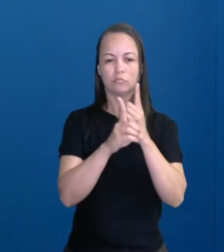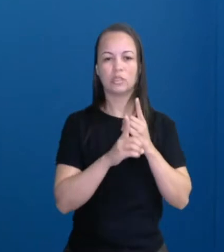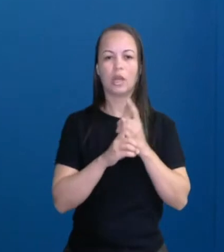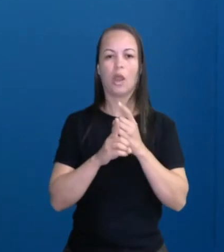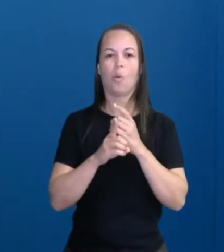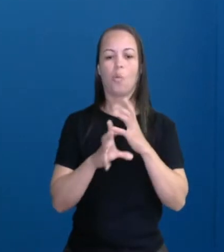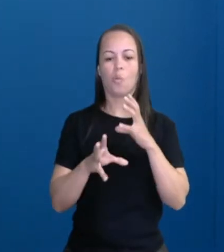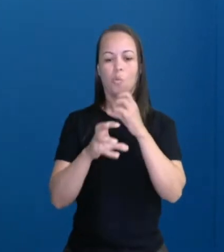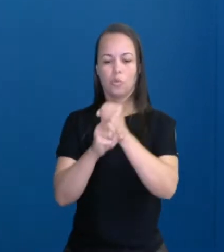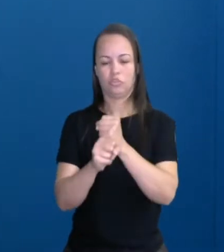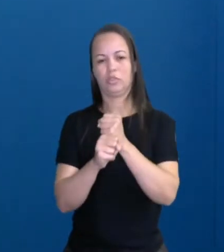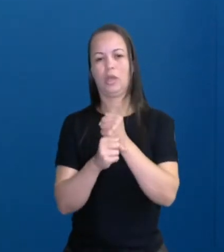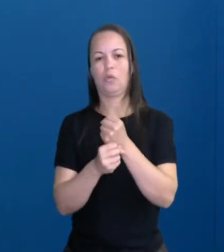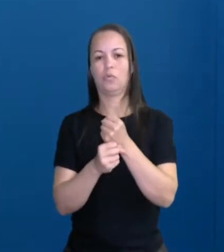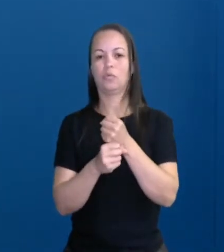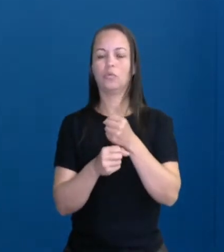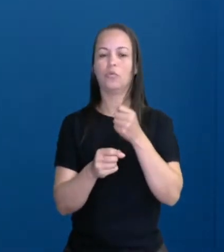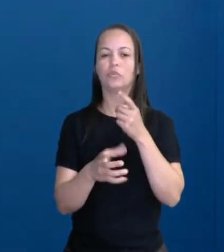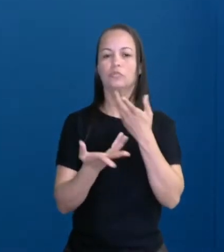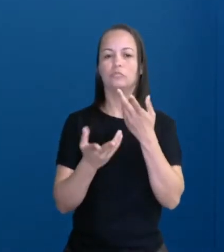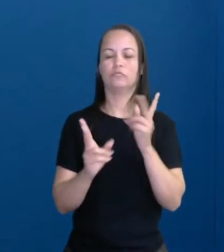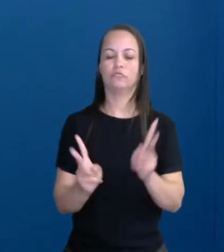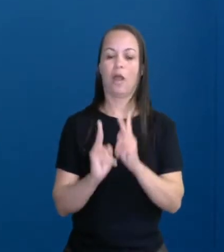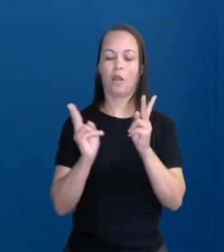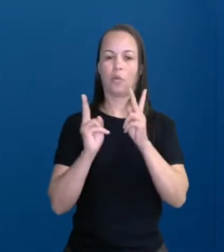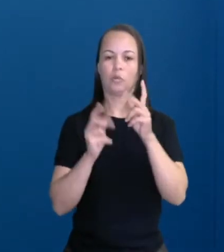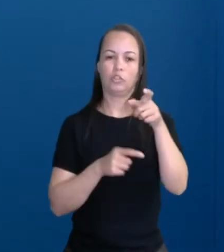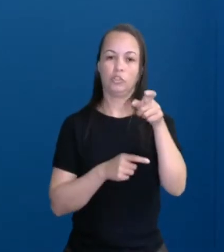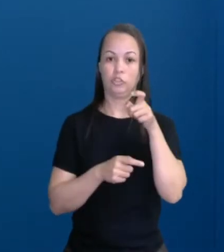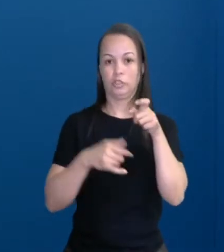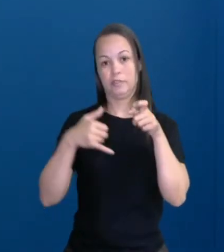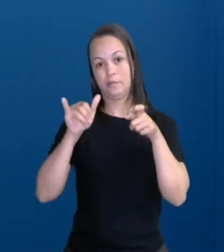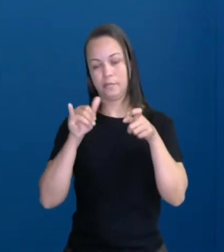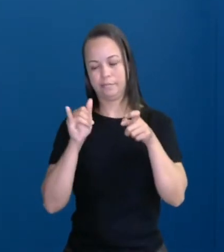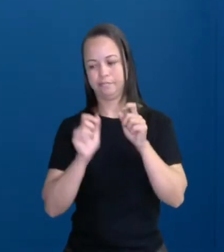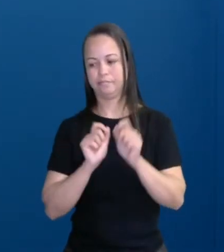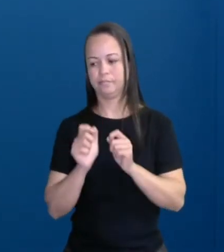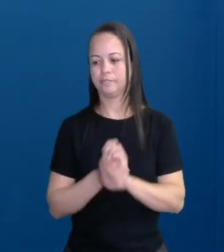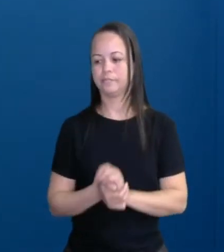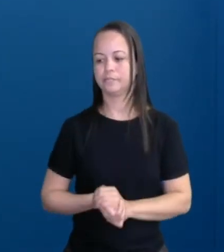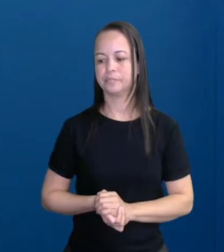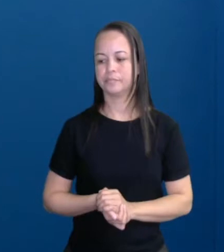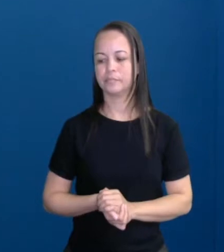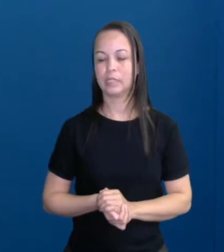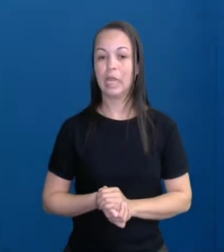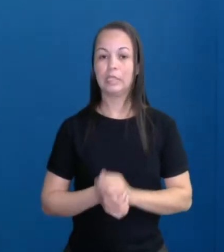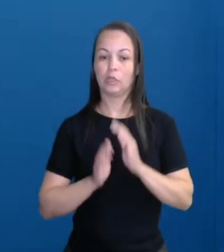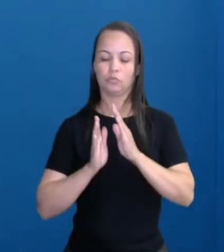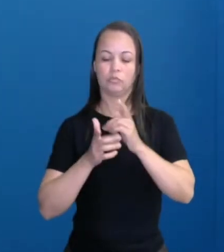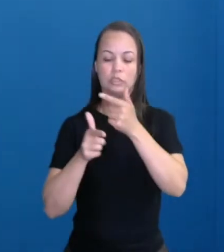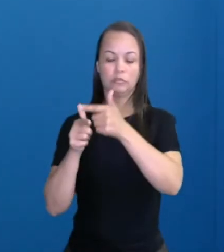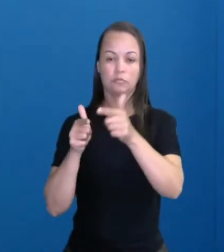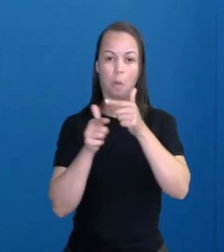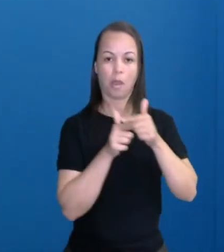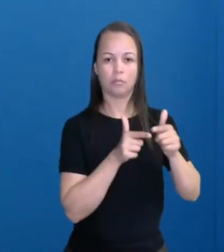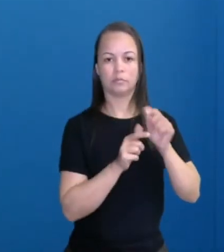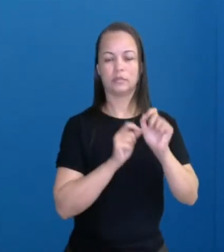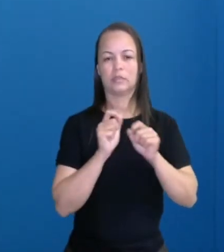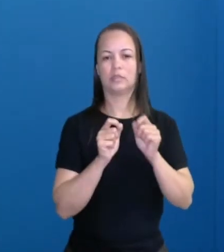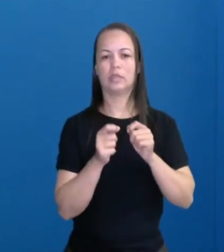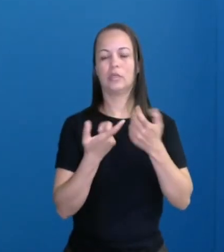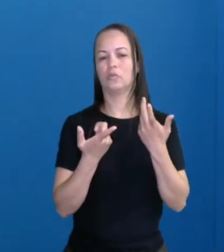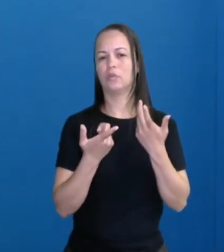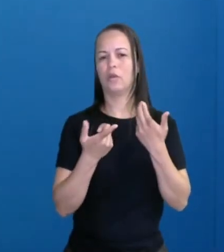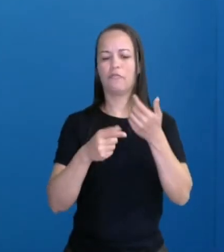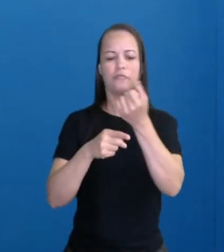e y individualmente. Então, veja que nós temos aqui, olha, algumas igualdades, né?